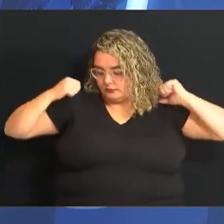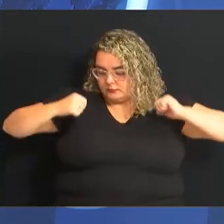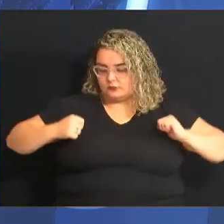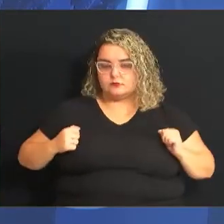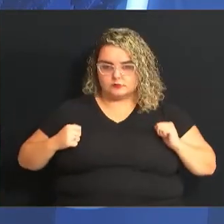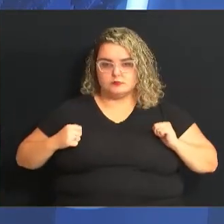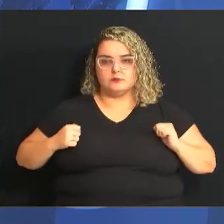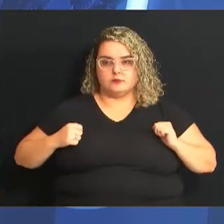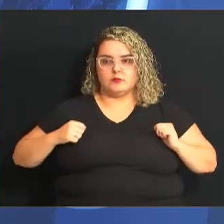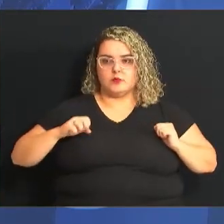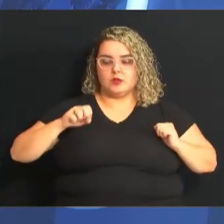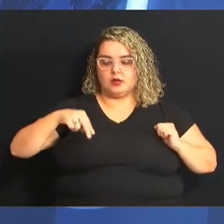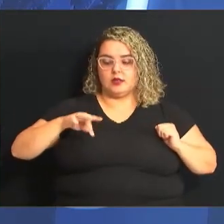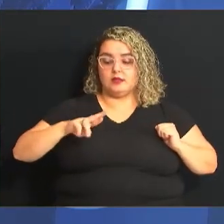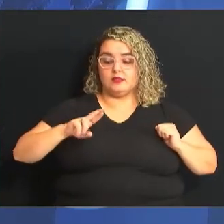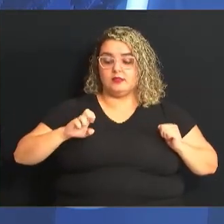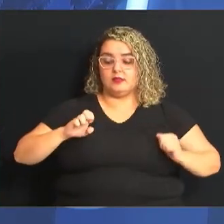levo em consideração,